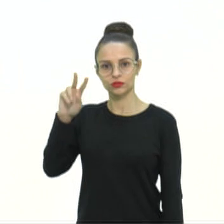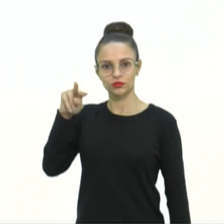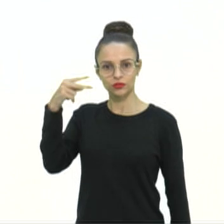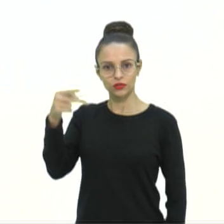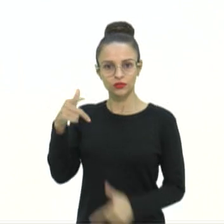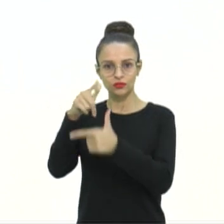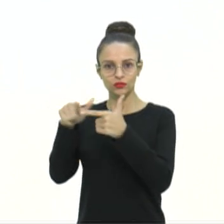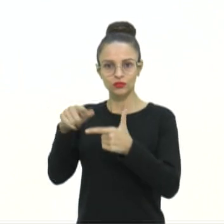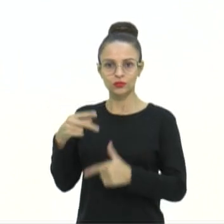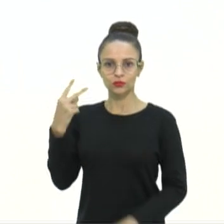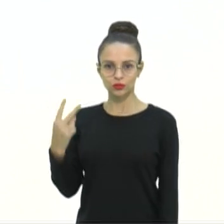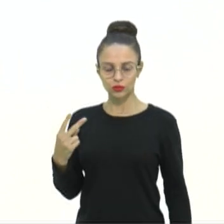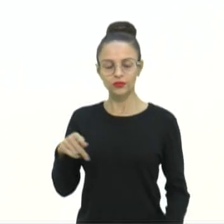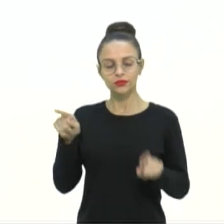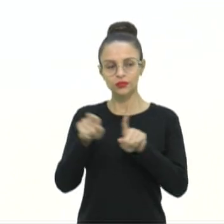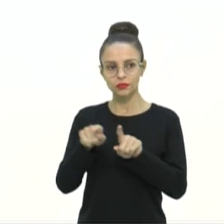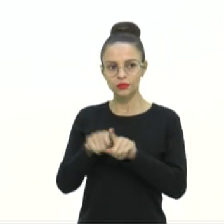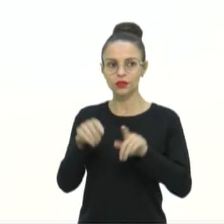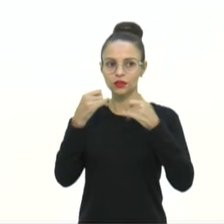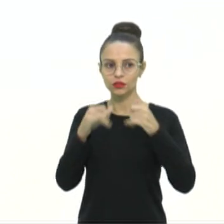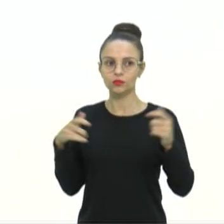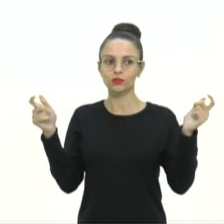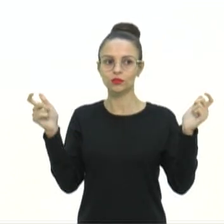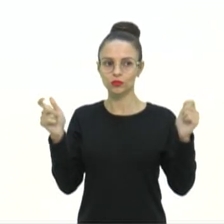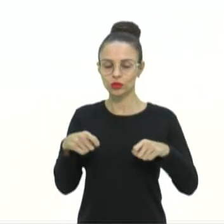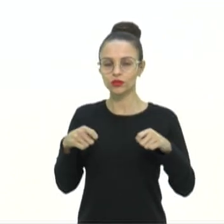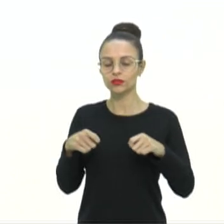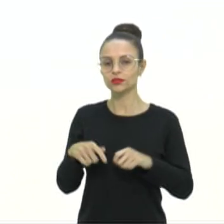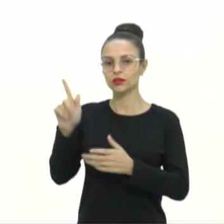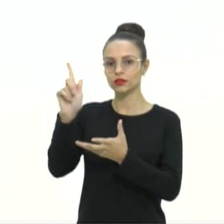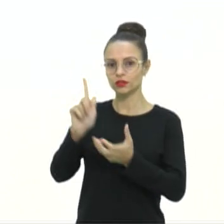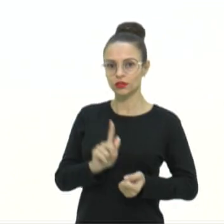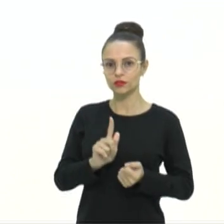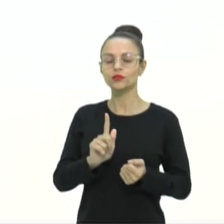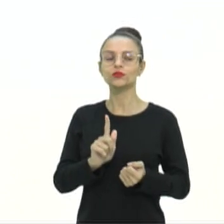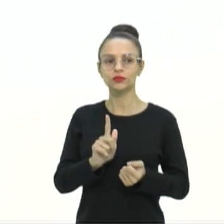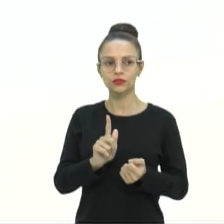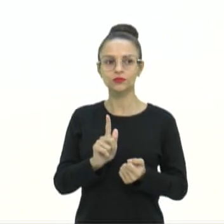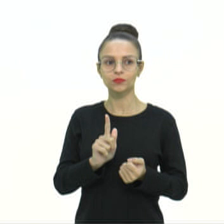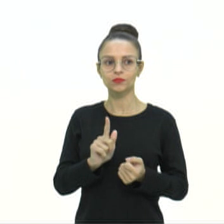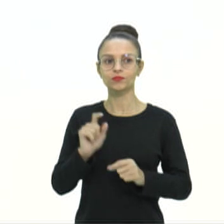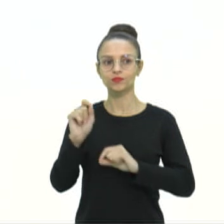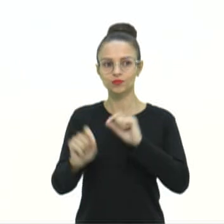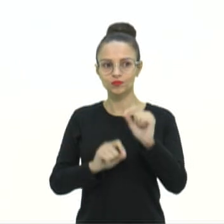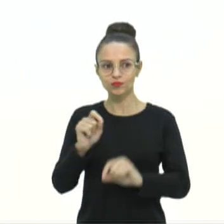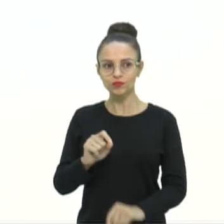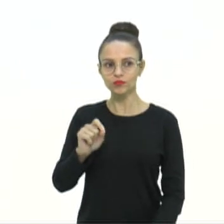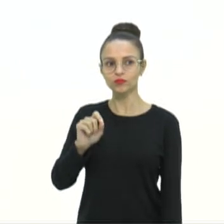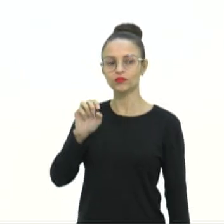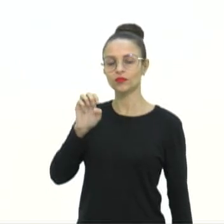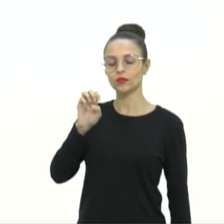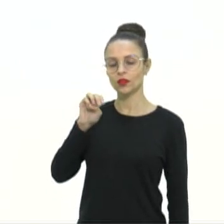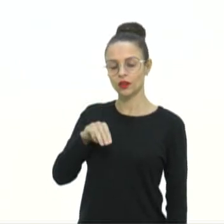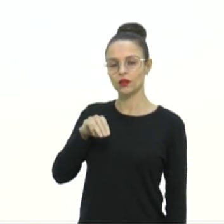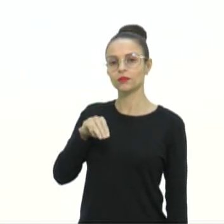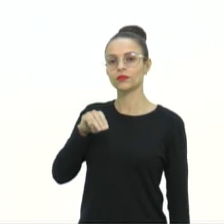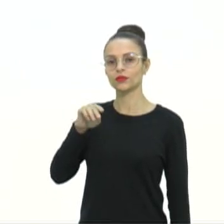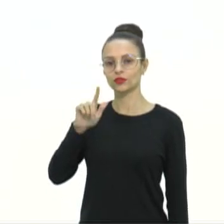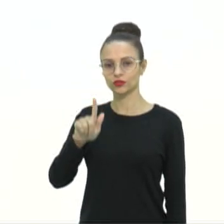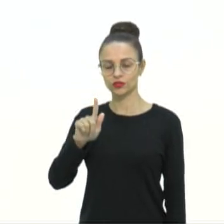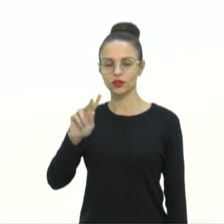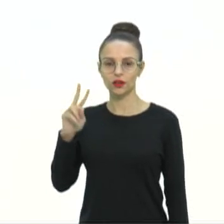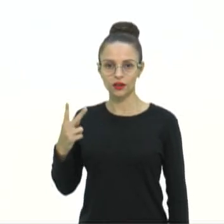sobre 2. Nós temos a energia potencial gravitacional, que é mgh, e tudo